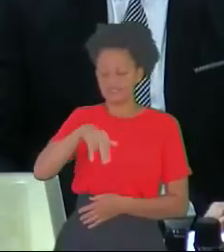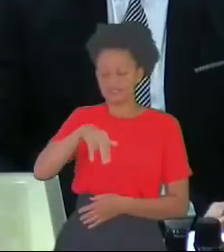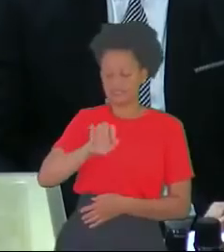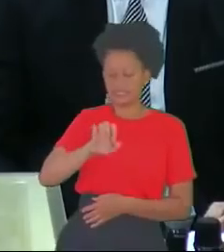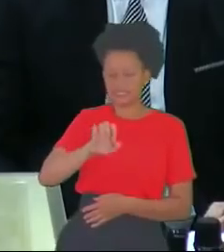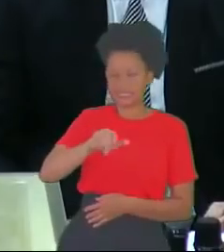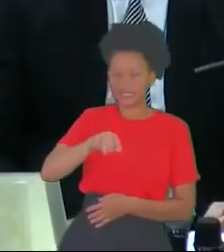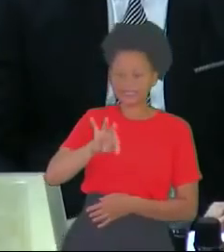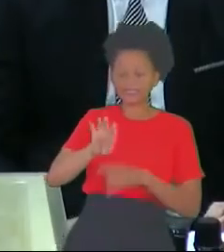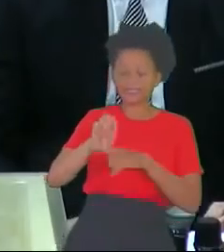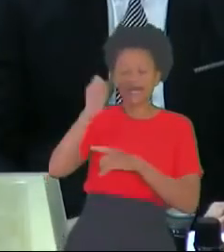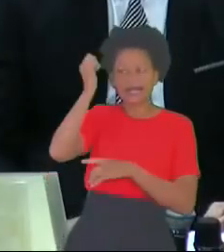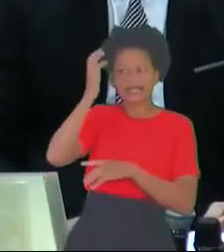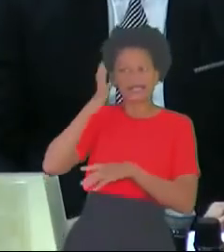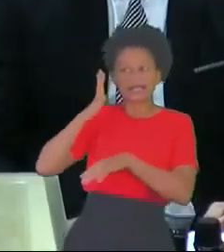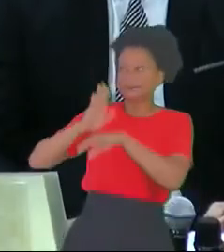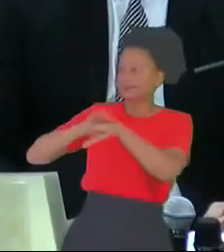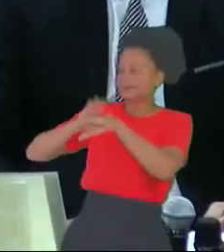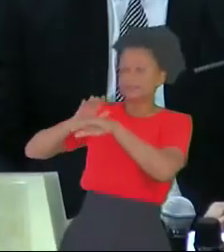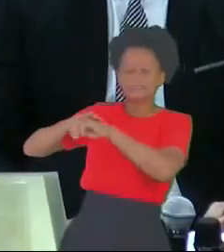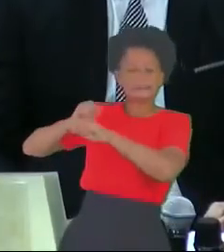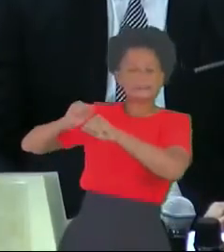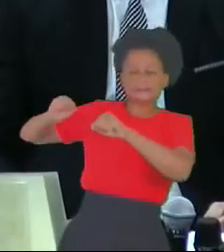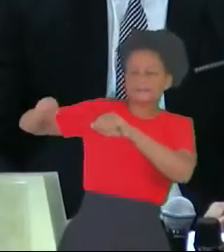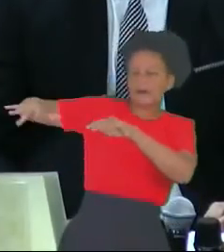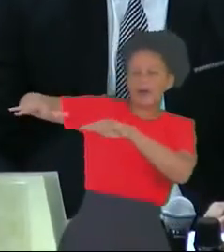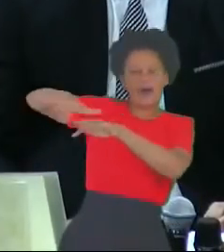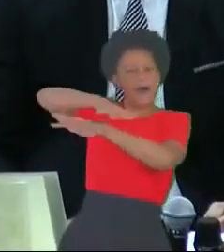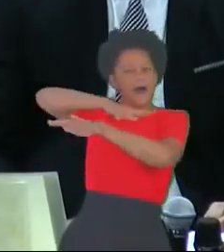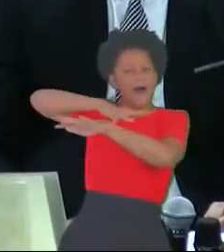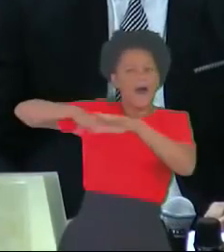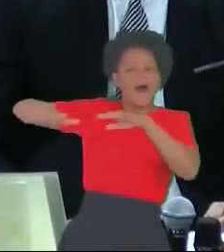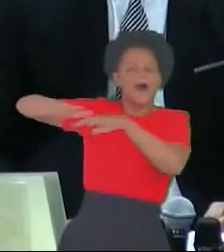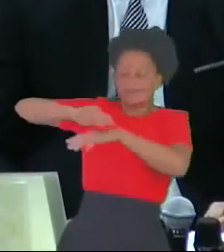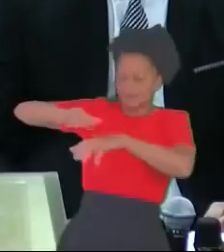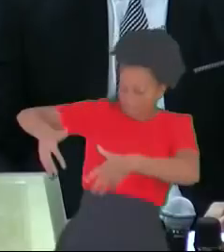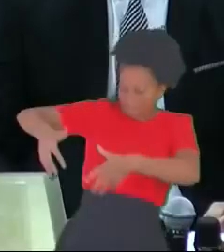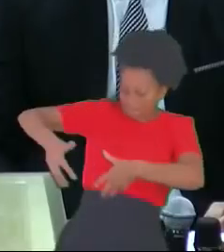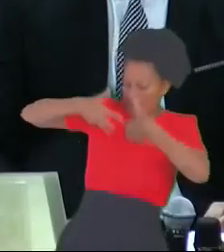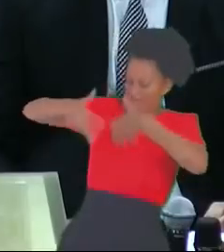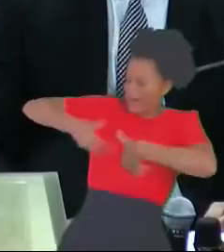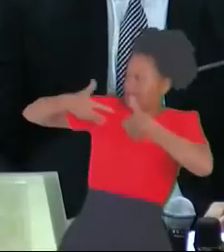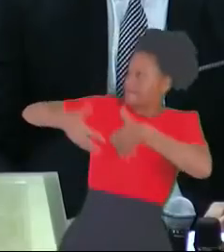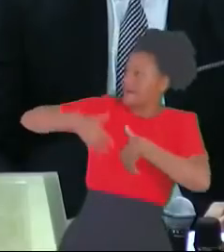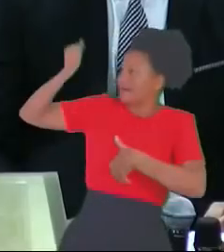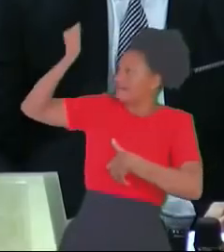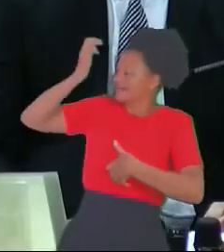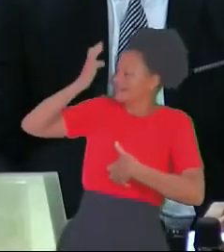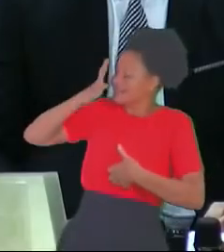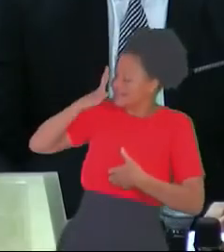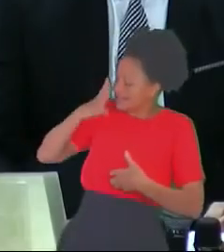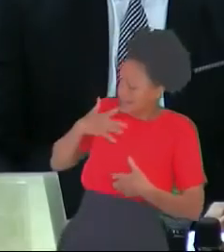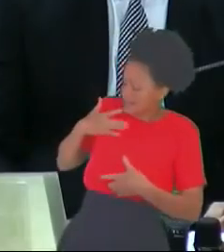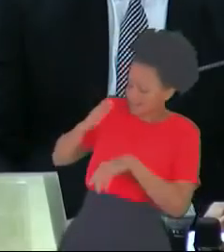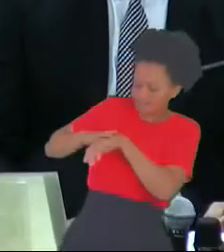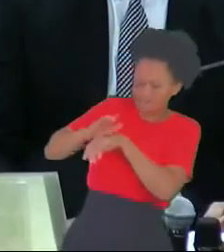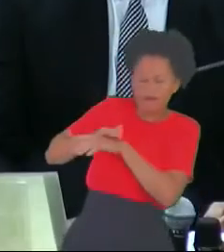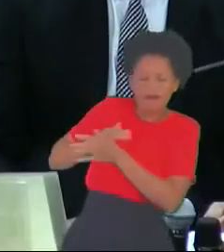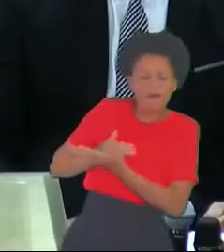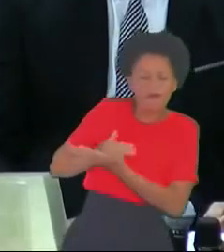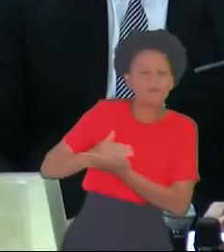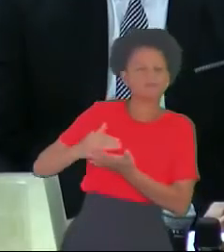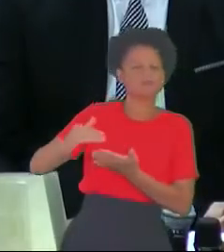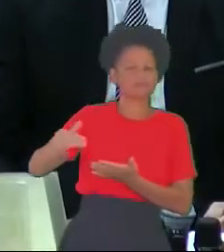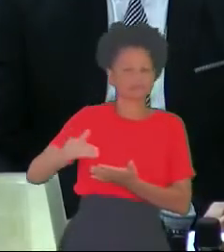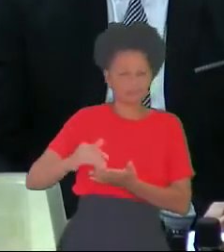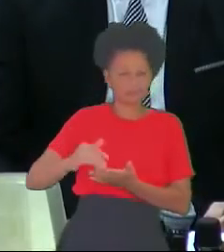age, da graça de Deus que invade, da graça de Deus que nos impulsiona, da graça de Deus que inicia. No nosso credo,